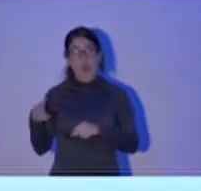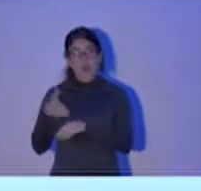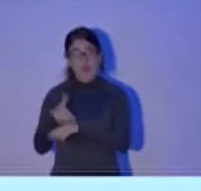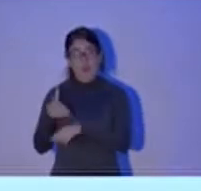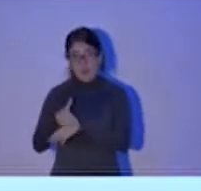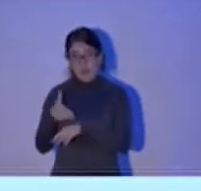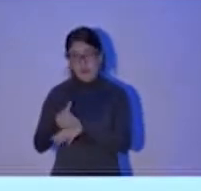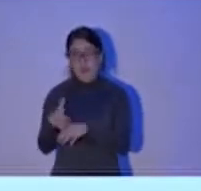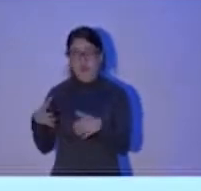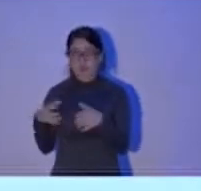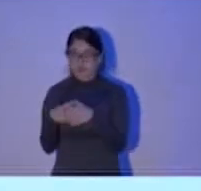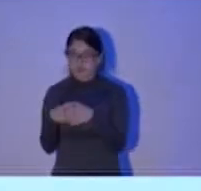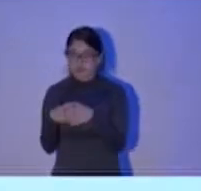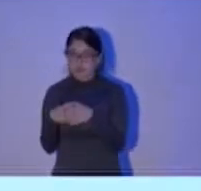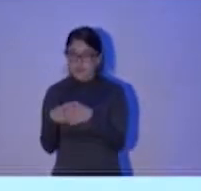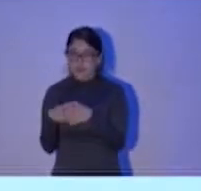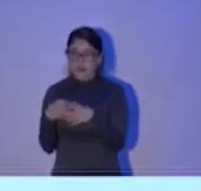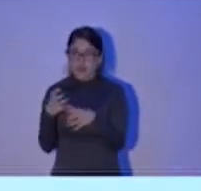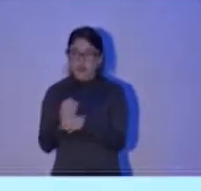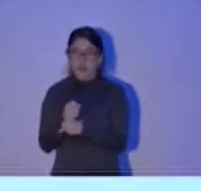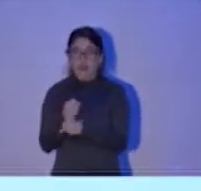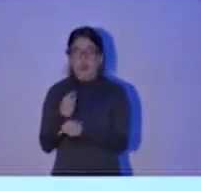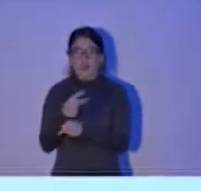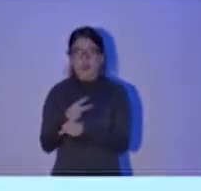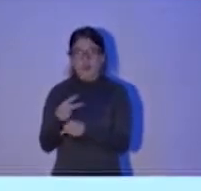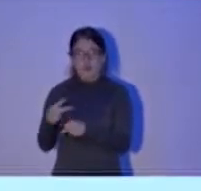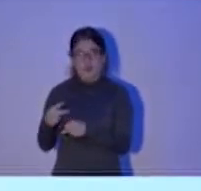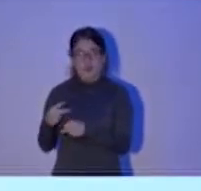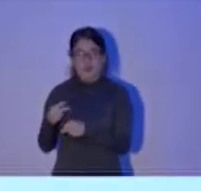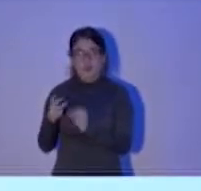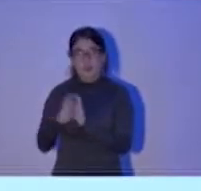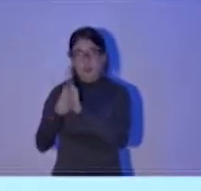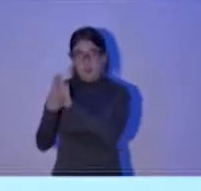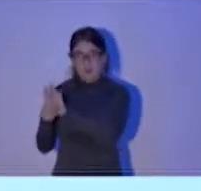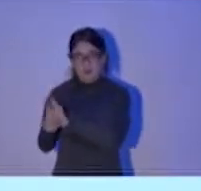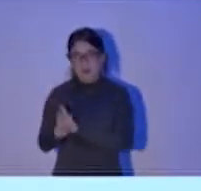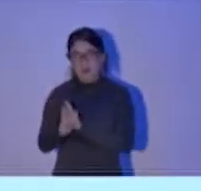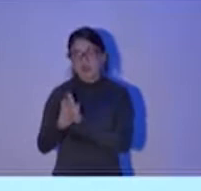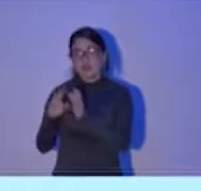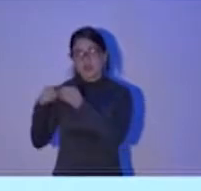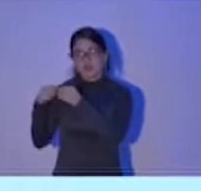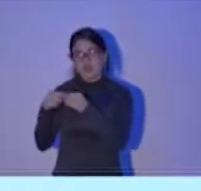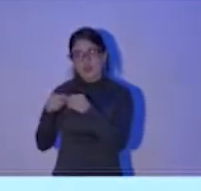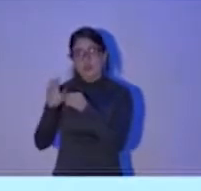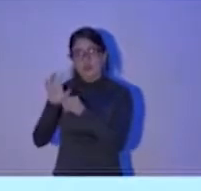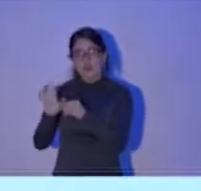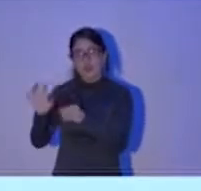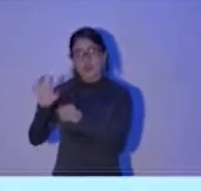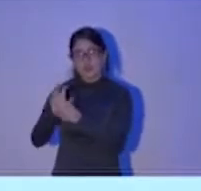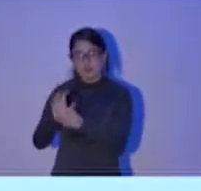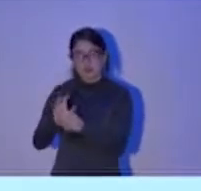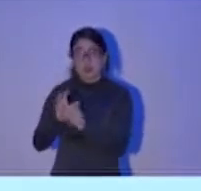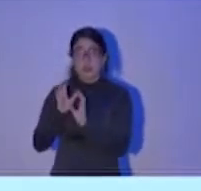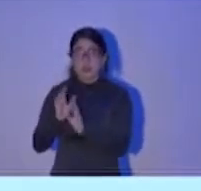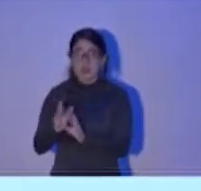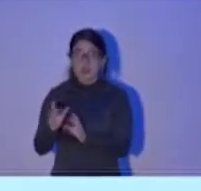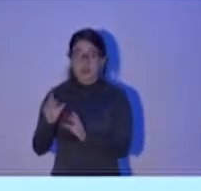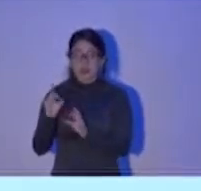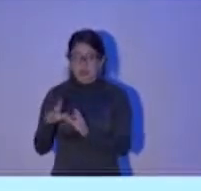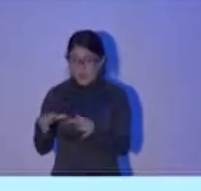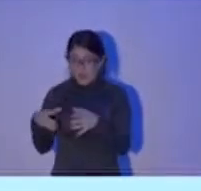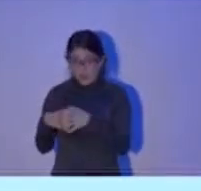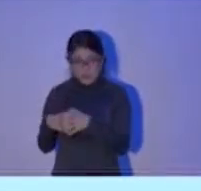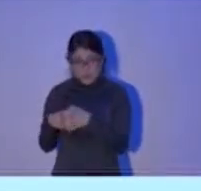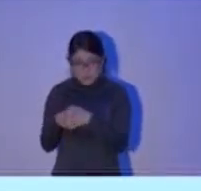ele é um grupo pequeno, nós somos 22 representantes de estados e municípios, mas ele não se resume a esse